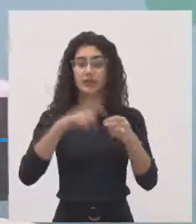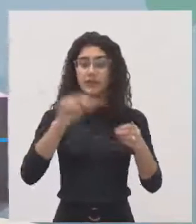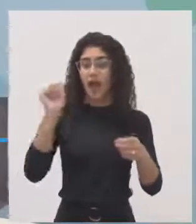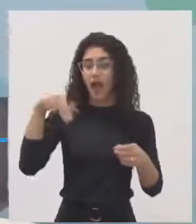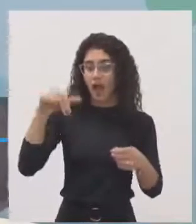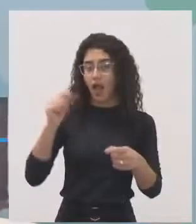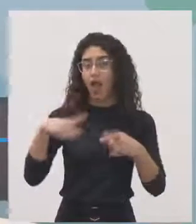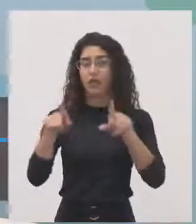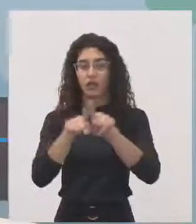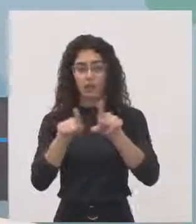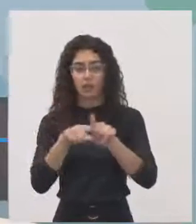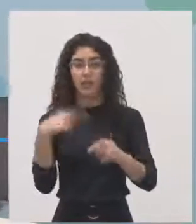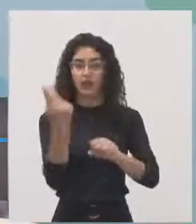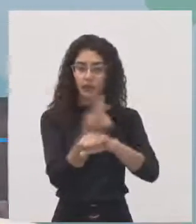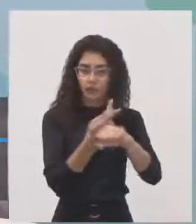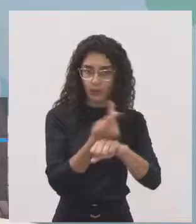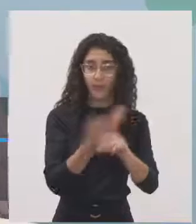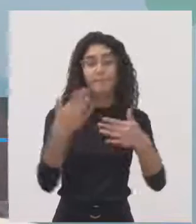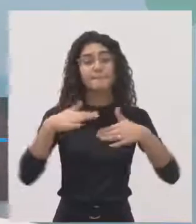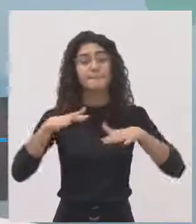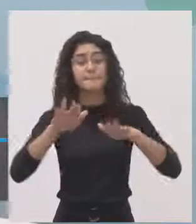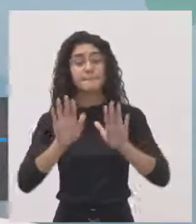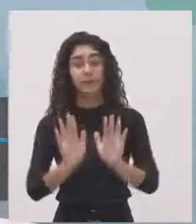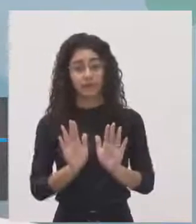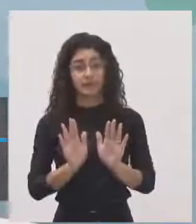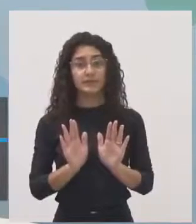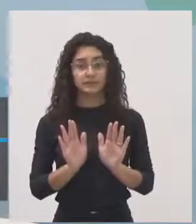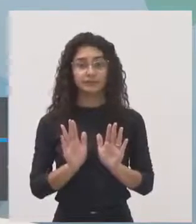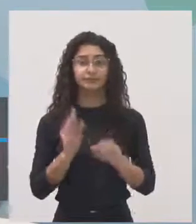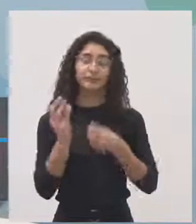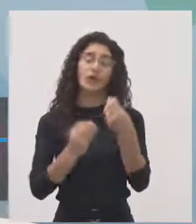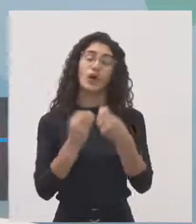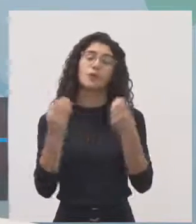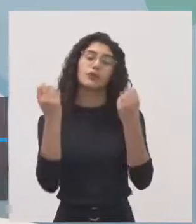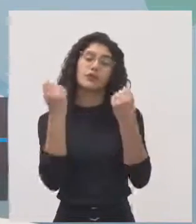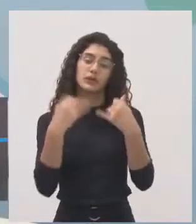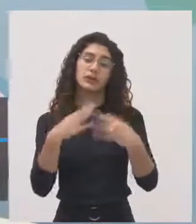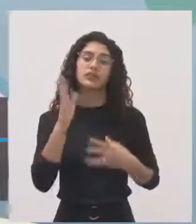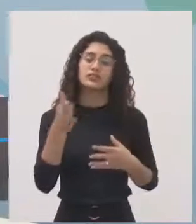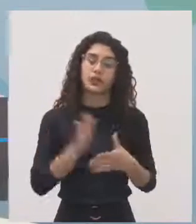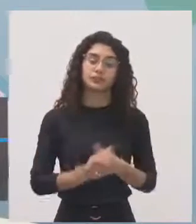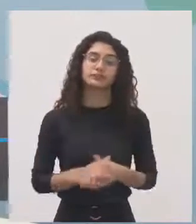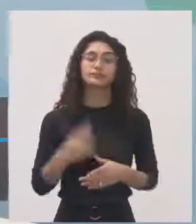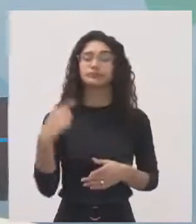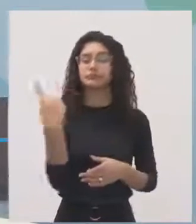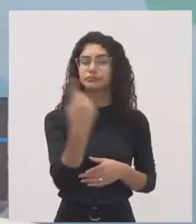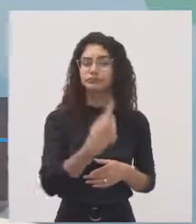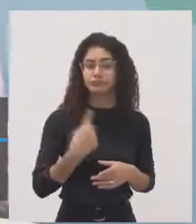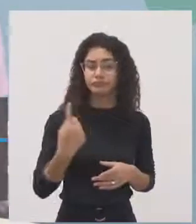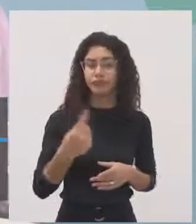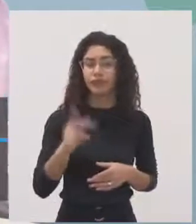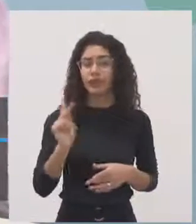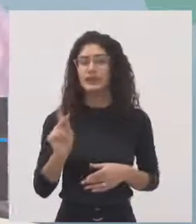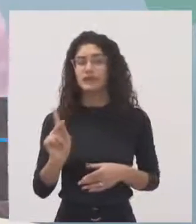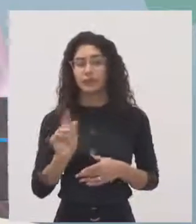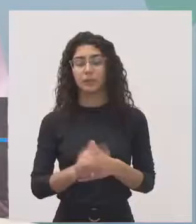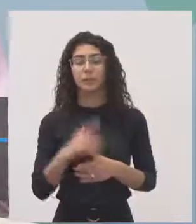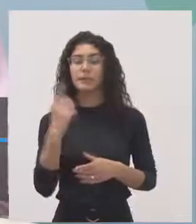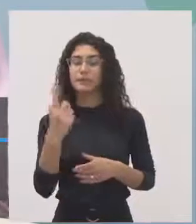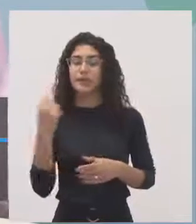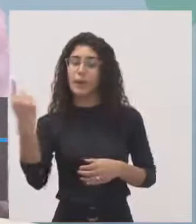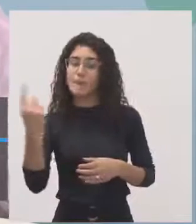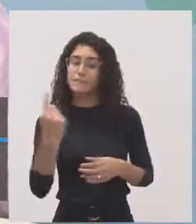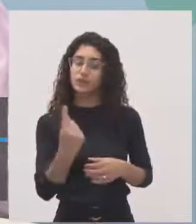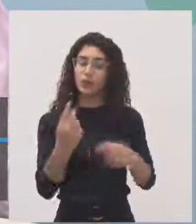Então a gente vai atrás do recurso. Porém, gente, como eu já disse para vocês, a nossa premissa é sempre assim, ou trazer alguma pessoa